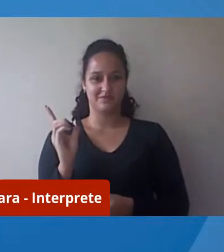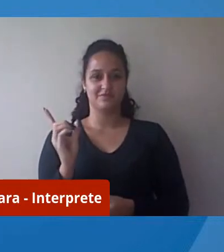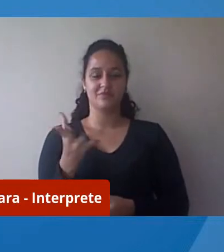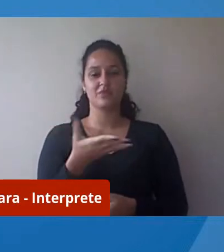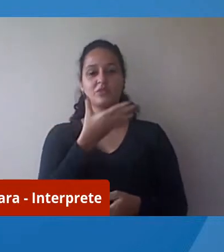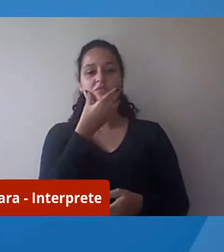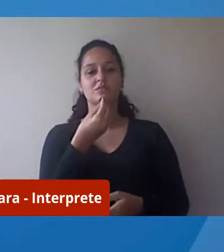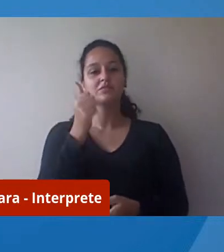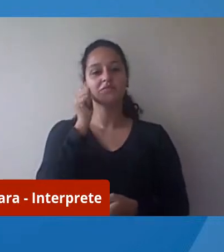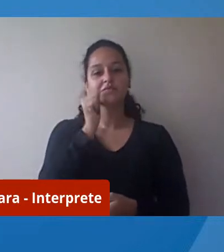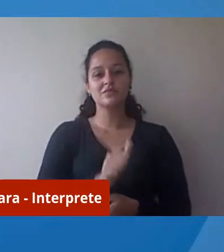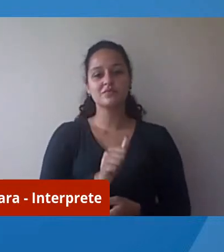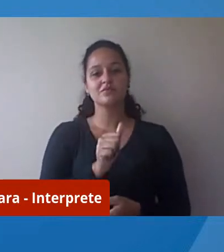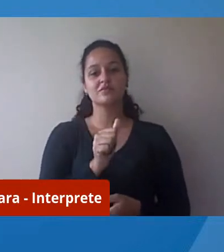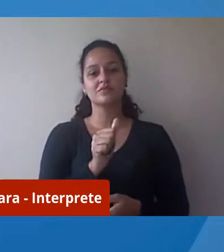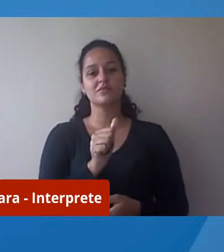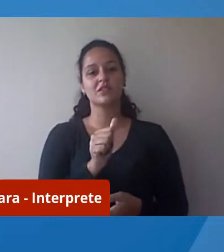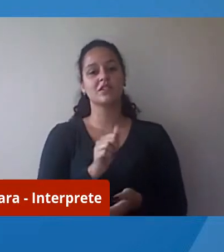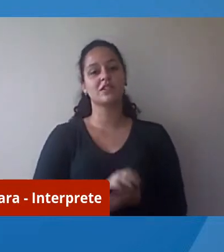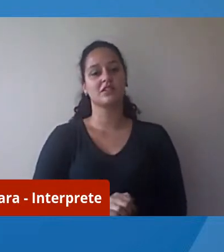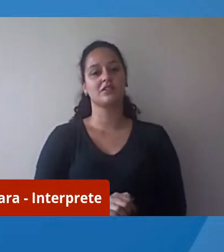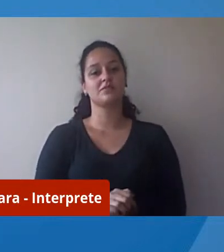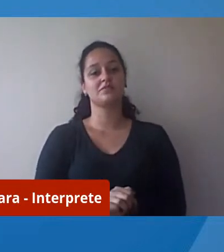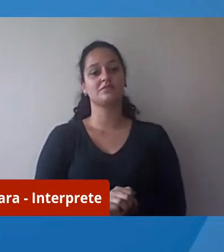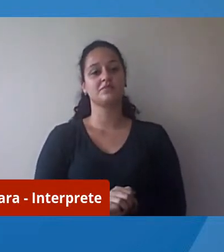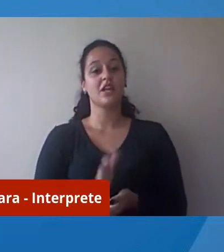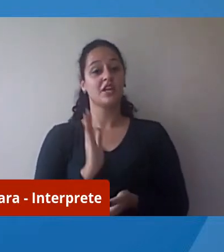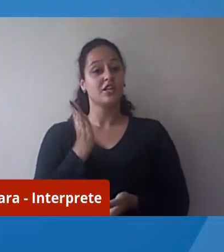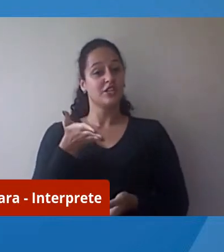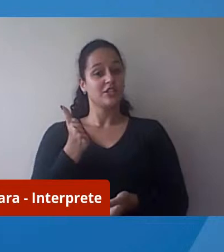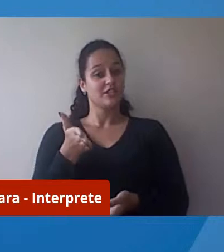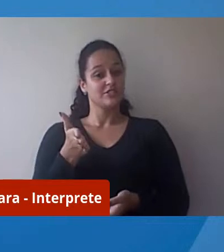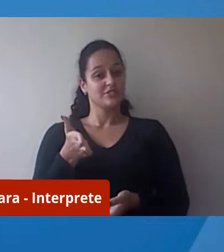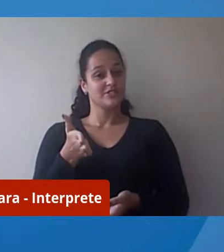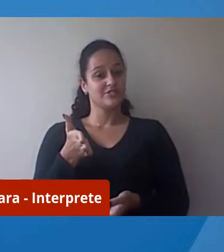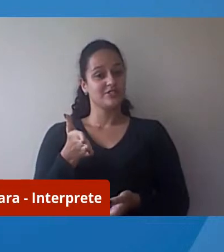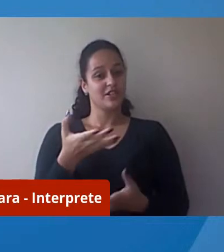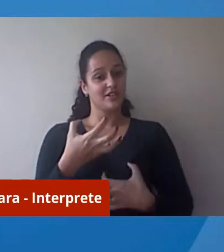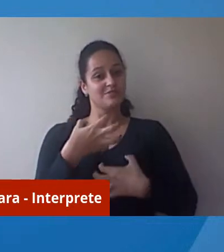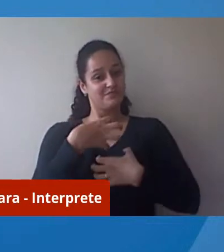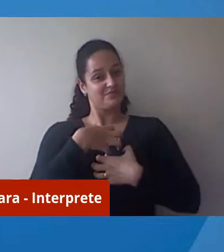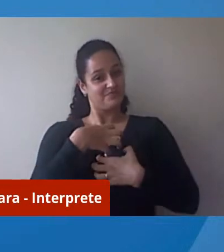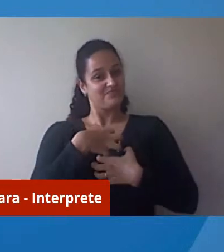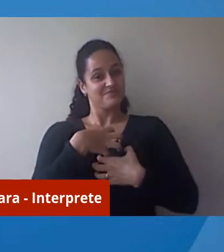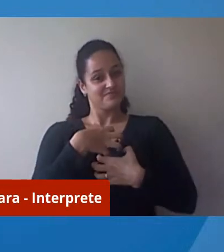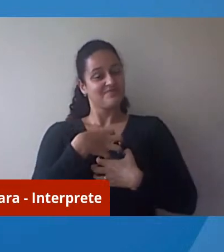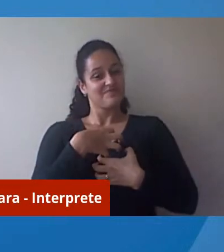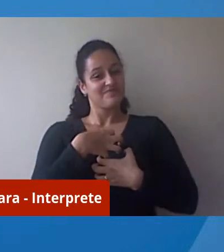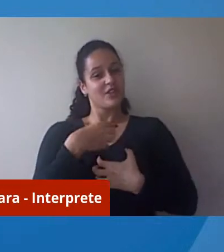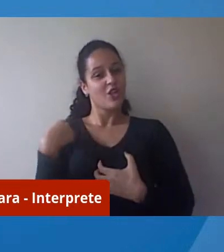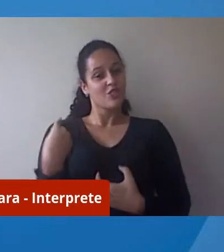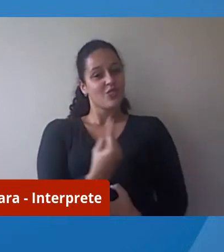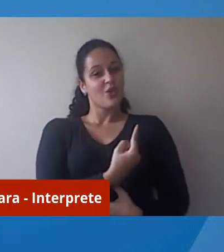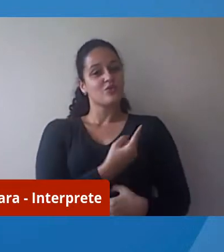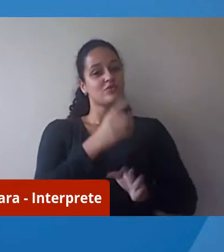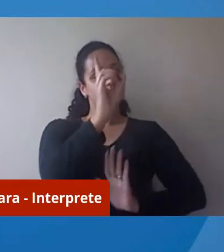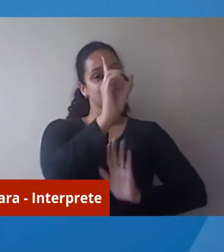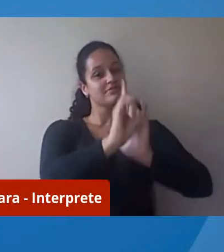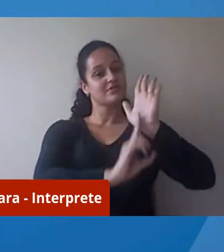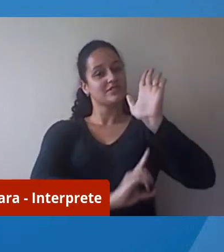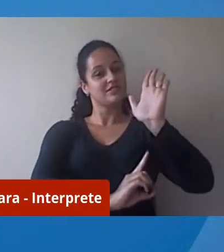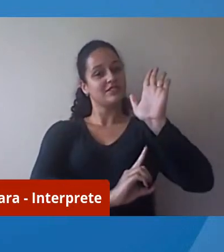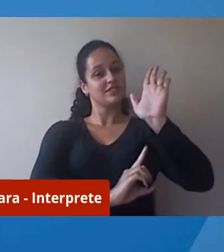cenário tão adverso de assinte aos nossos direitos, às nossas